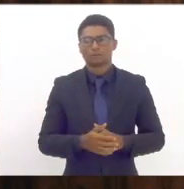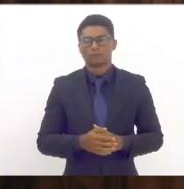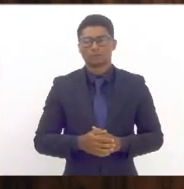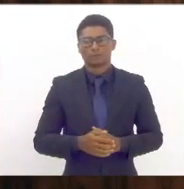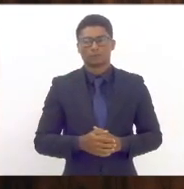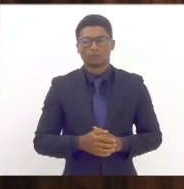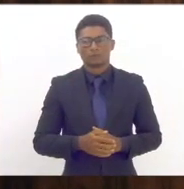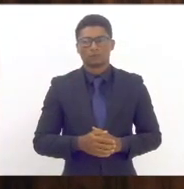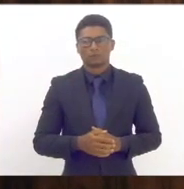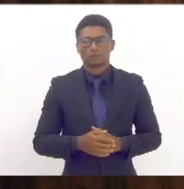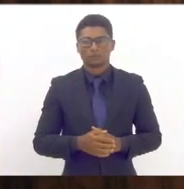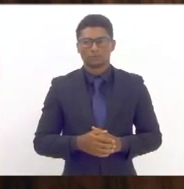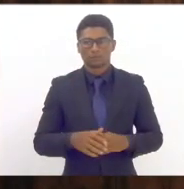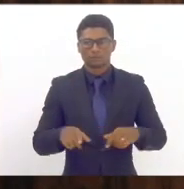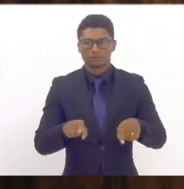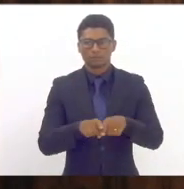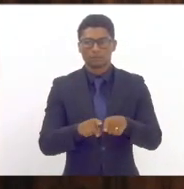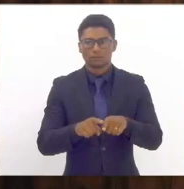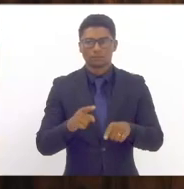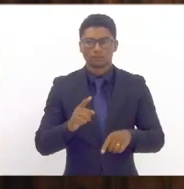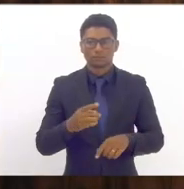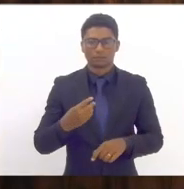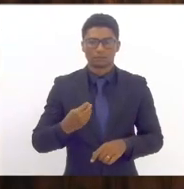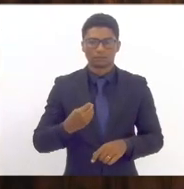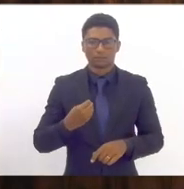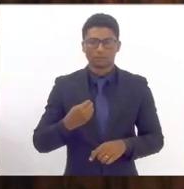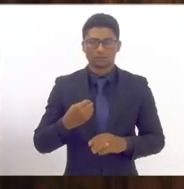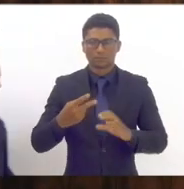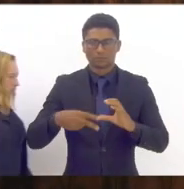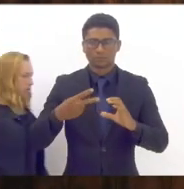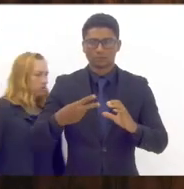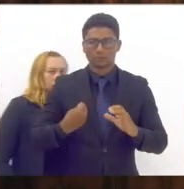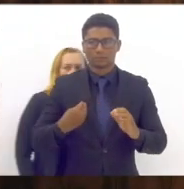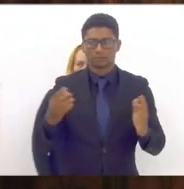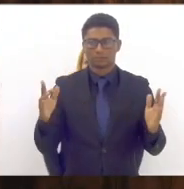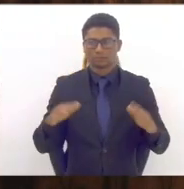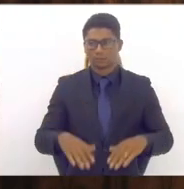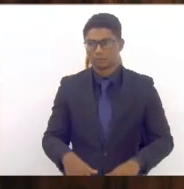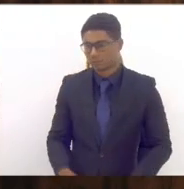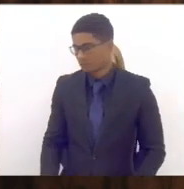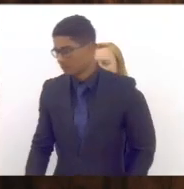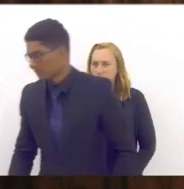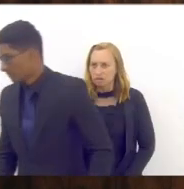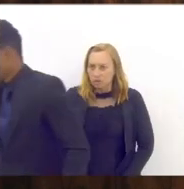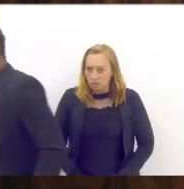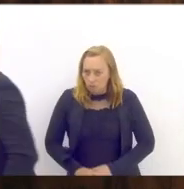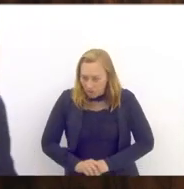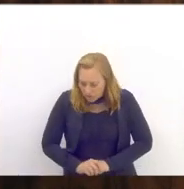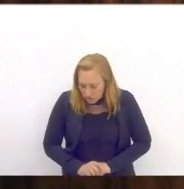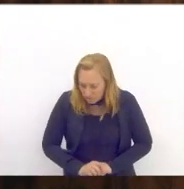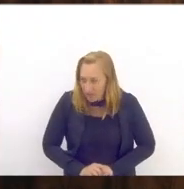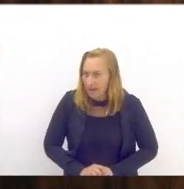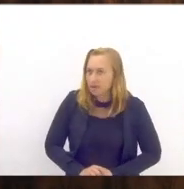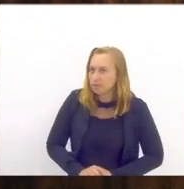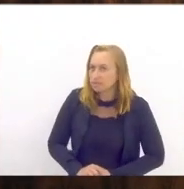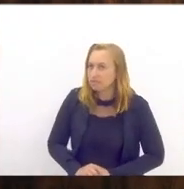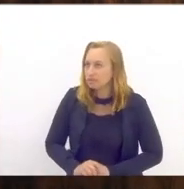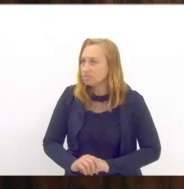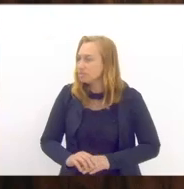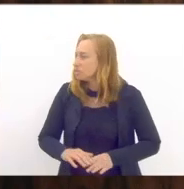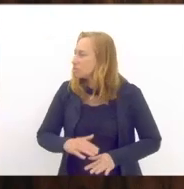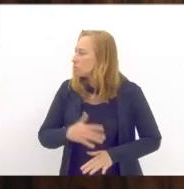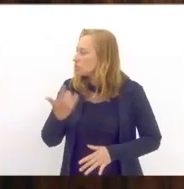quórum também à Câmara aqui, para qualquer votação. Você conseguiu trazer para